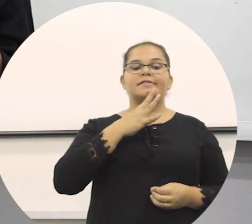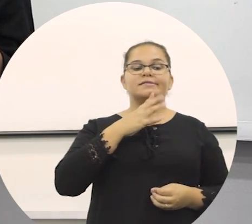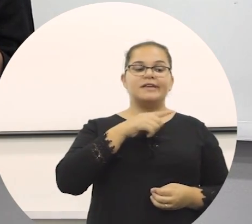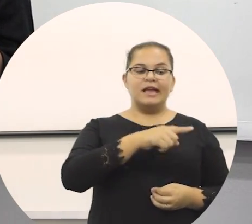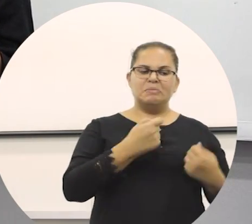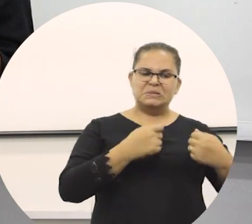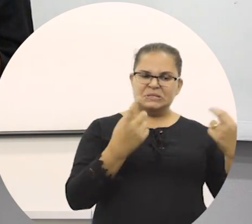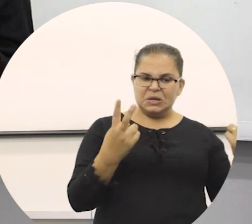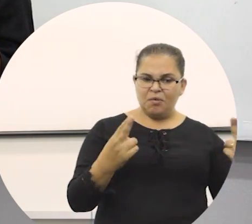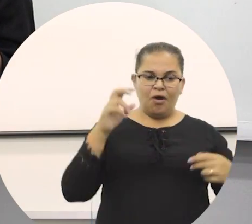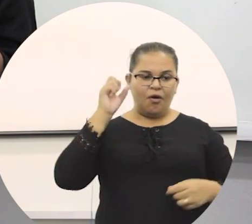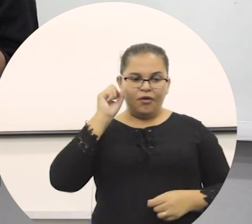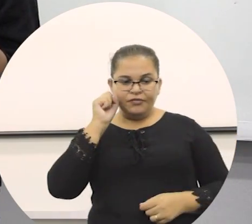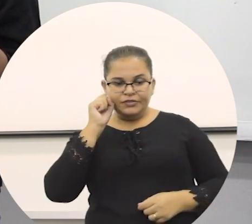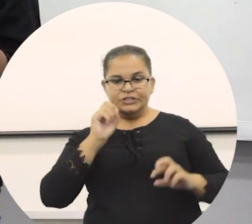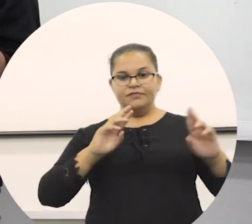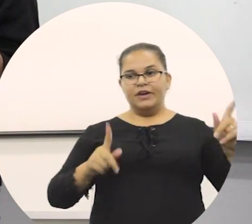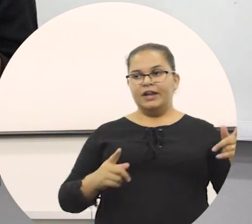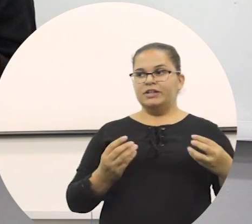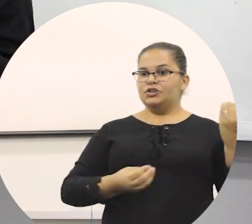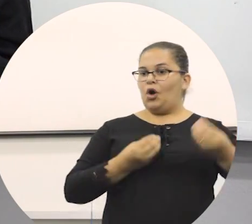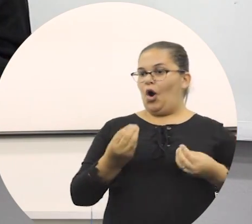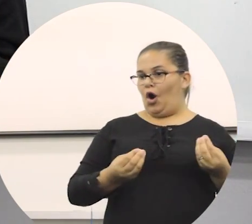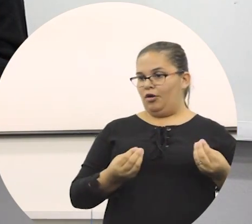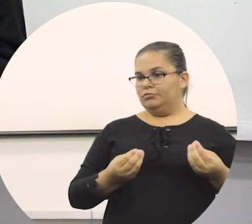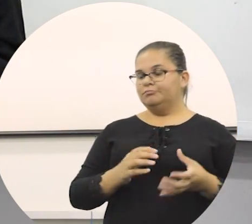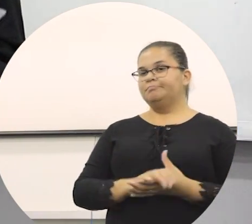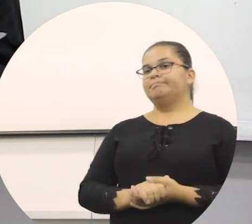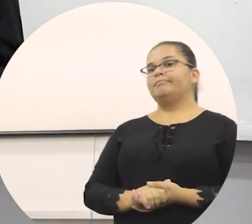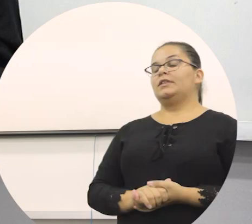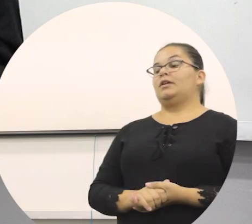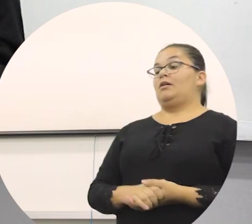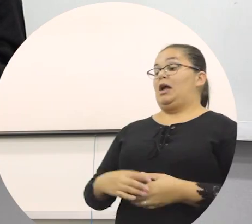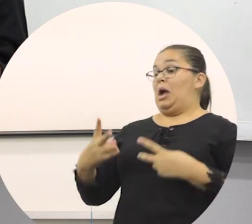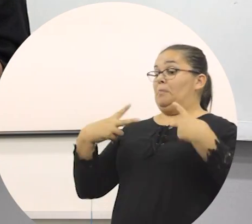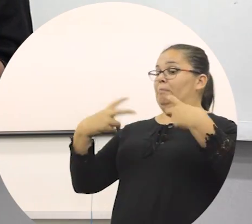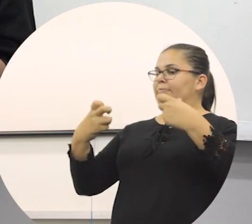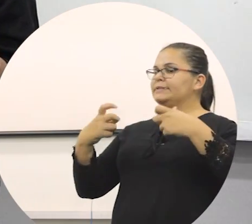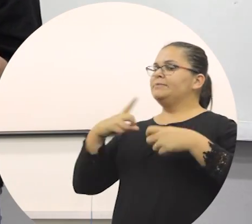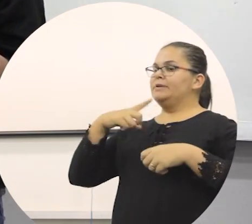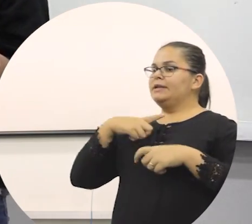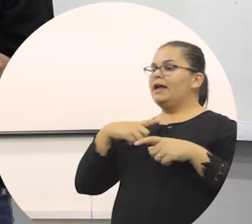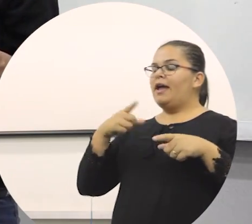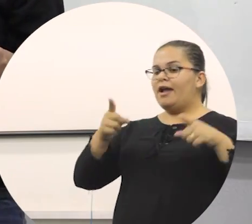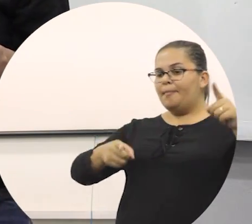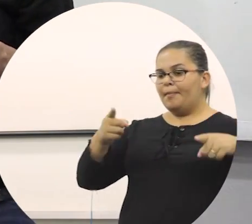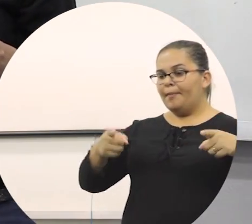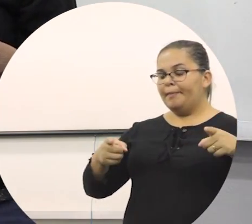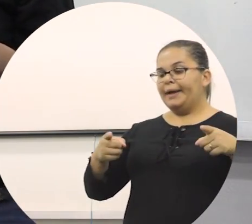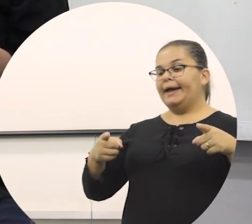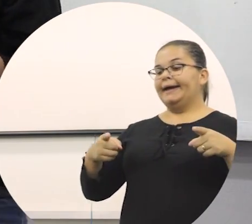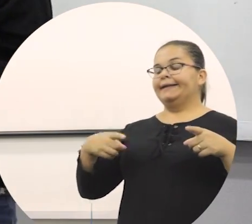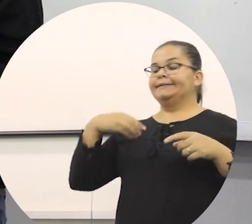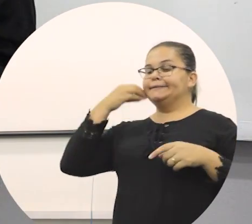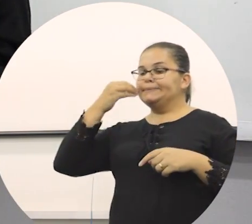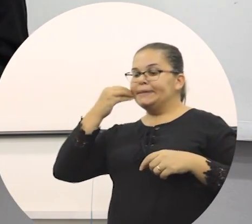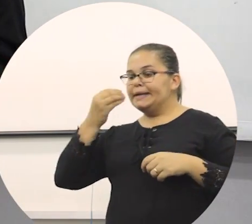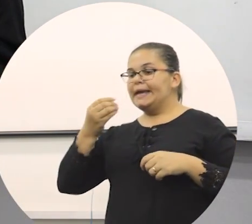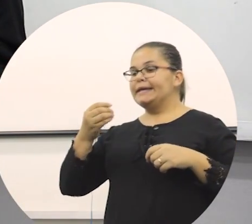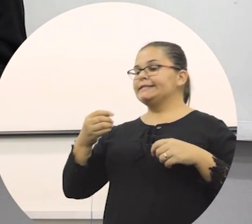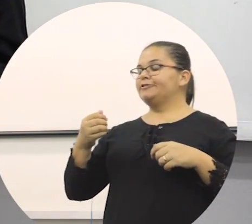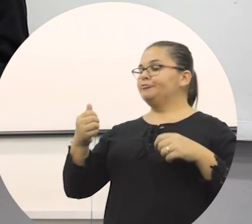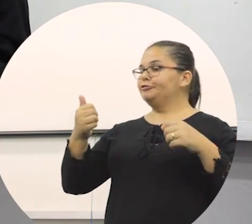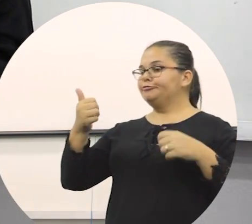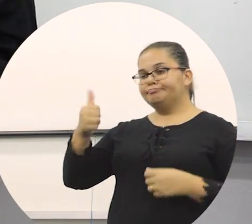gente pensar numa experiência, frente aos fracassos que eu venho tendo, né, durante a minha experiência, então,